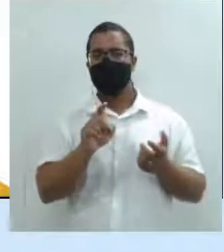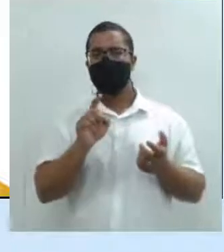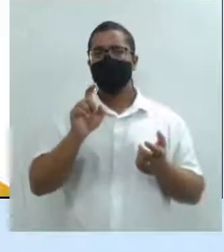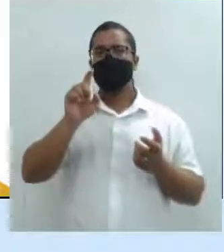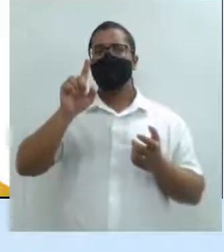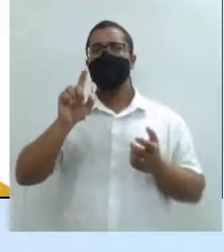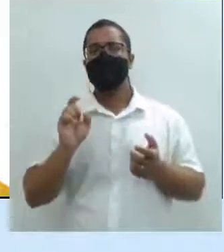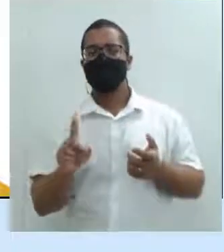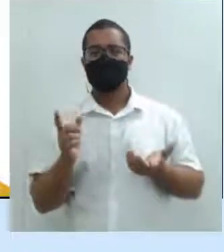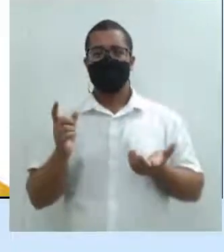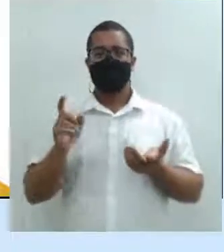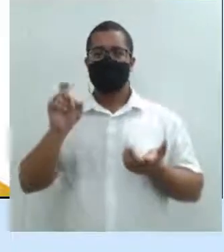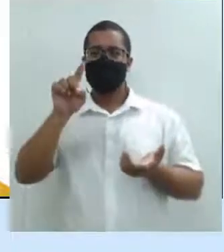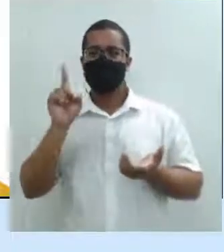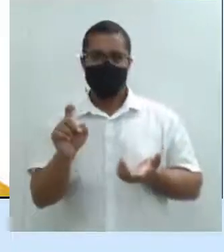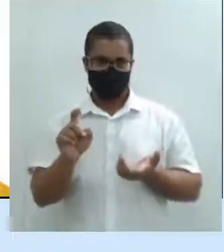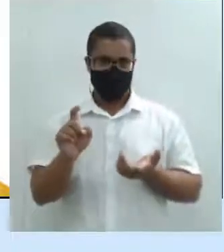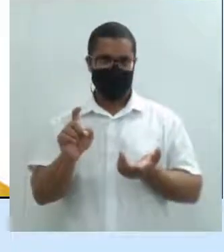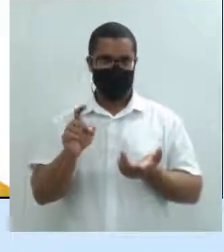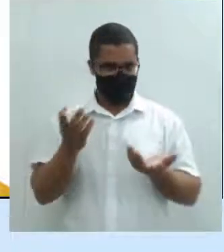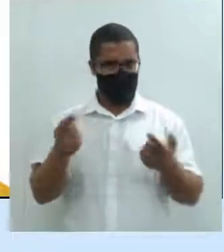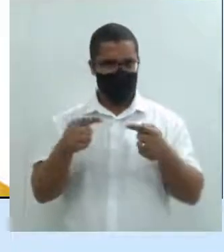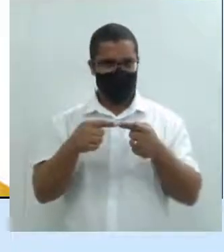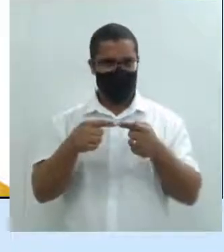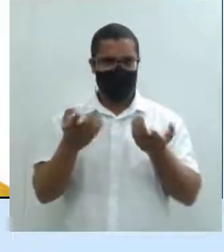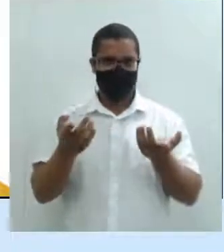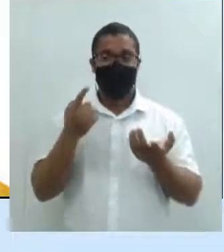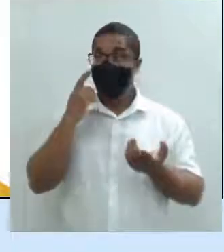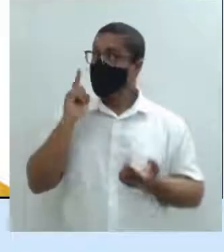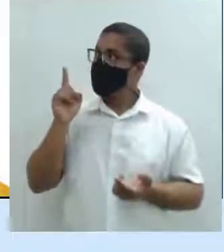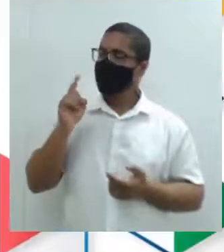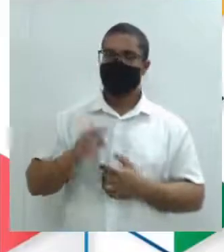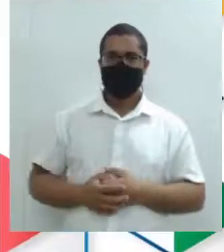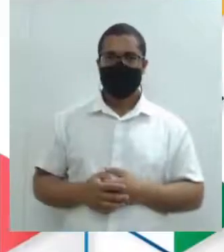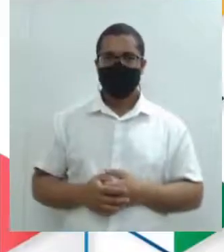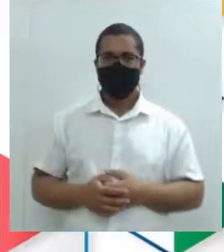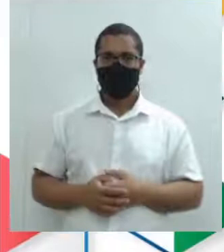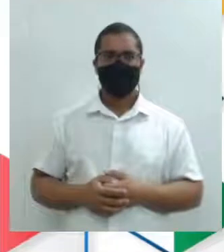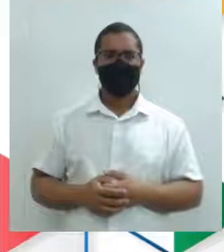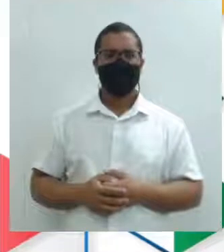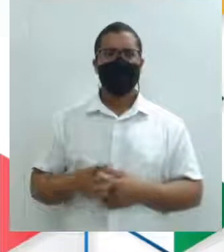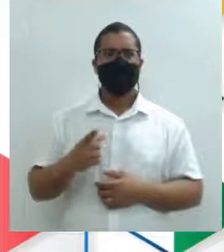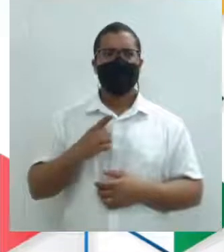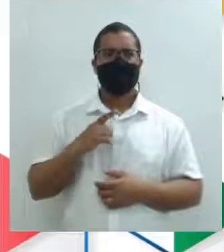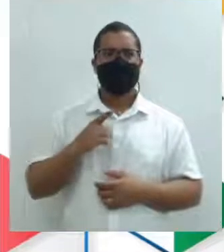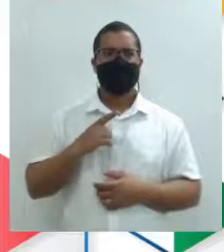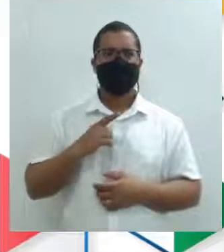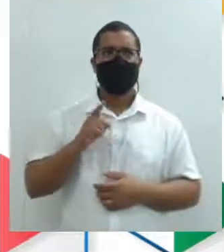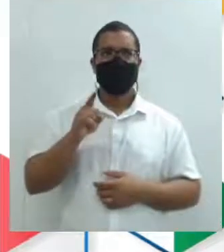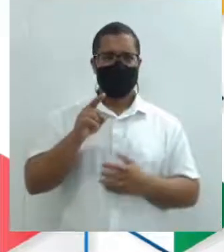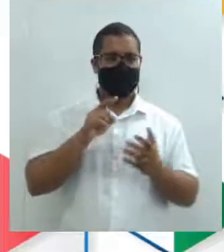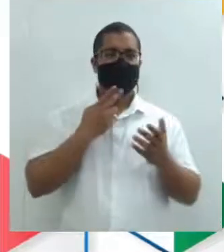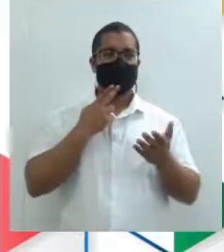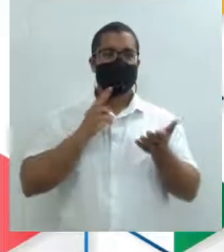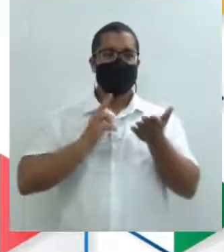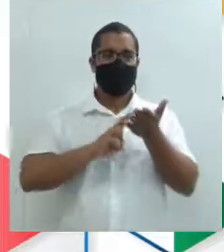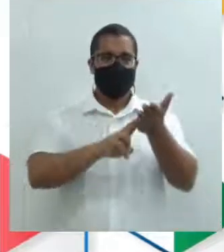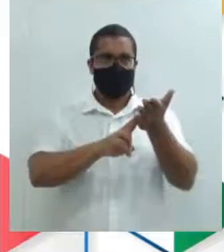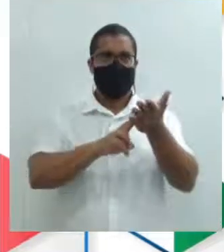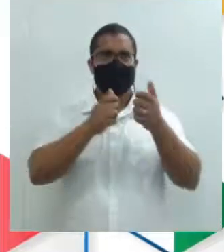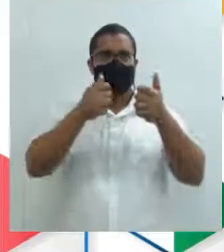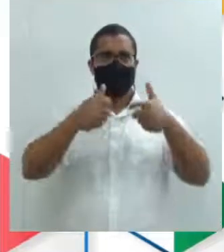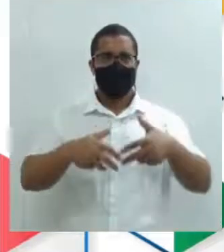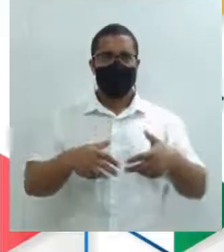para o humor. Vamos acompanhar aí essa tirinha, olha só. Temos uma carta que diz